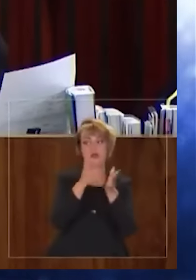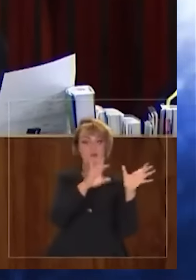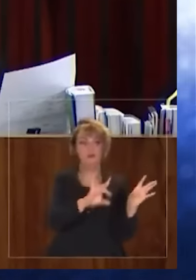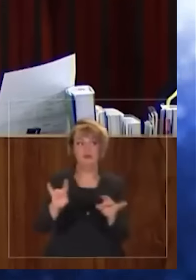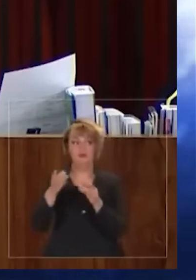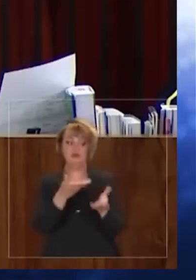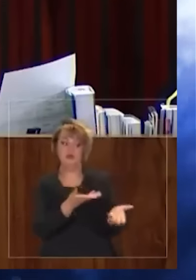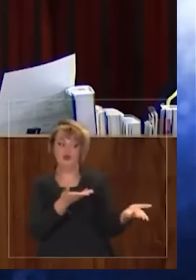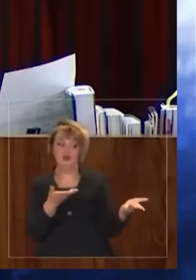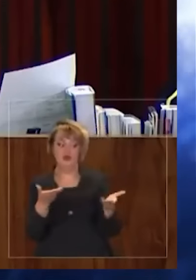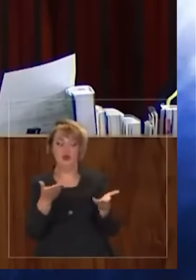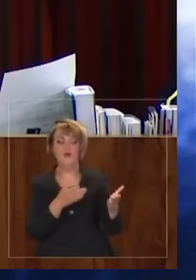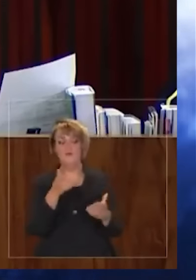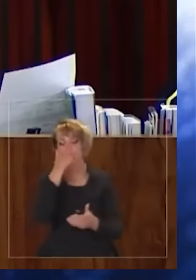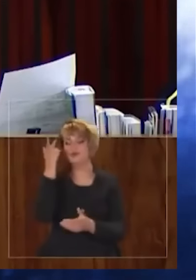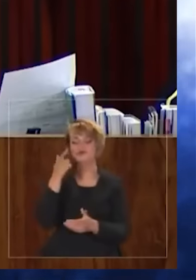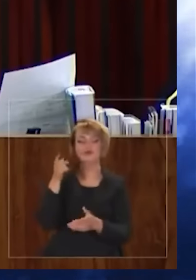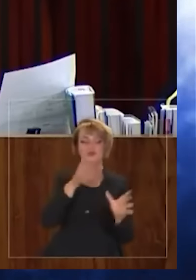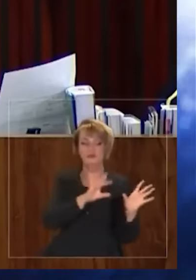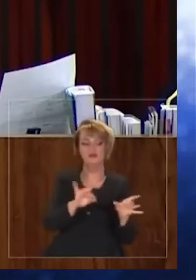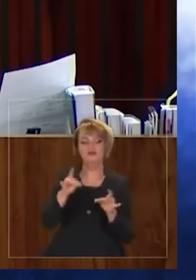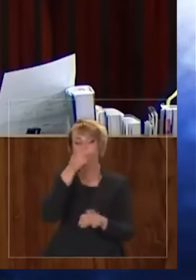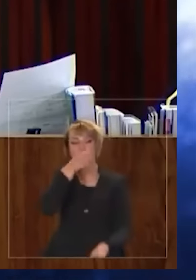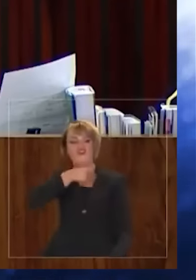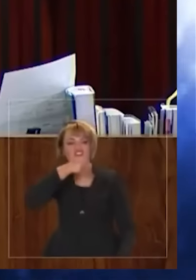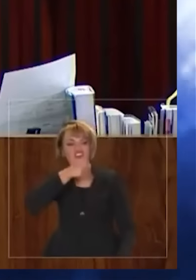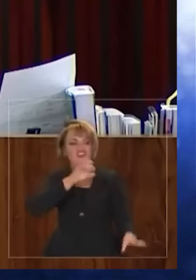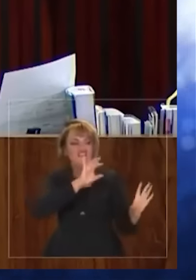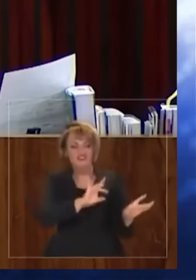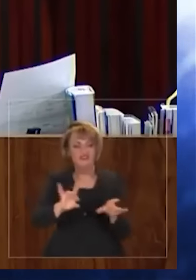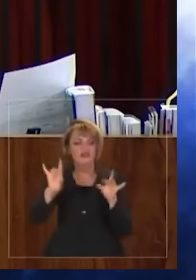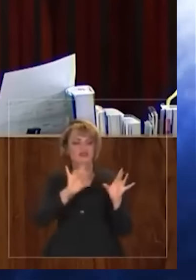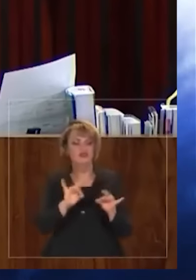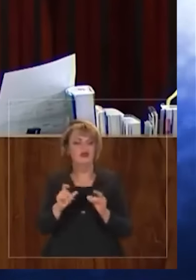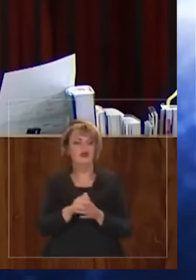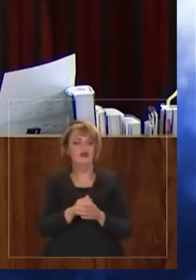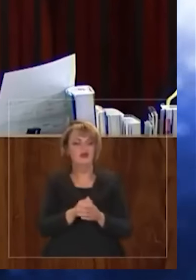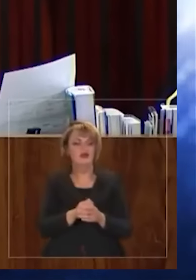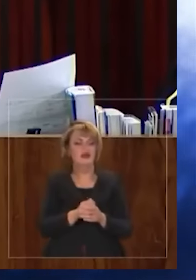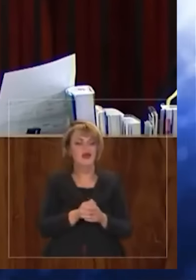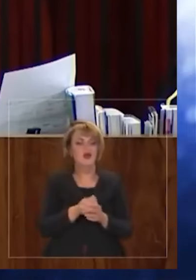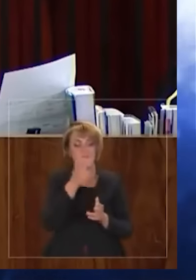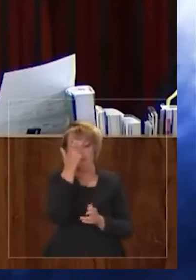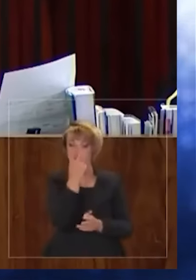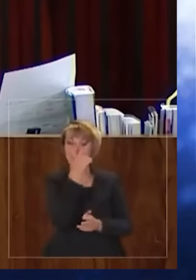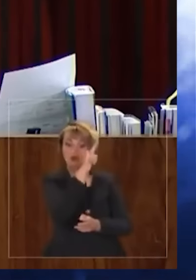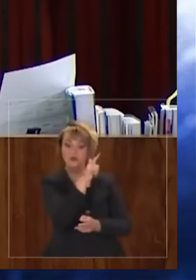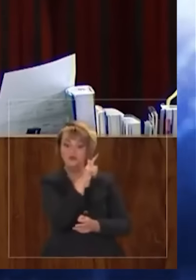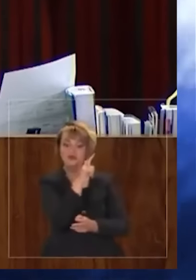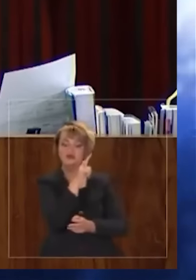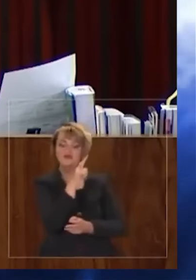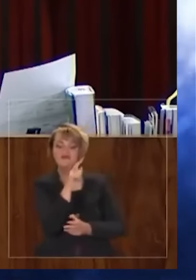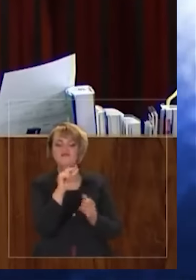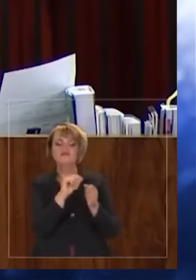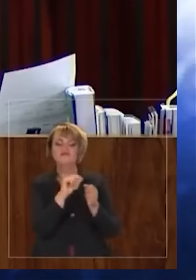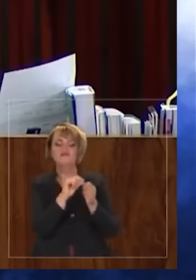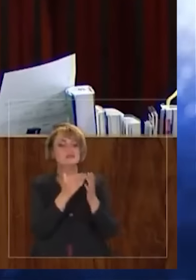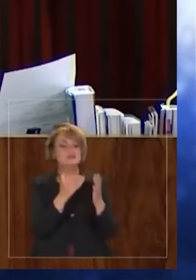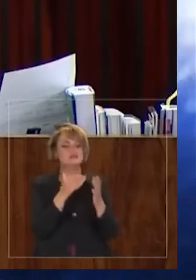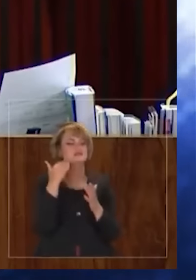olha hoje os avós do Zap estão e outros vão mais além né porque são